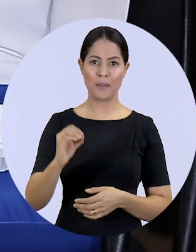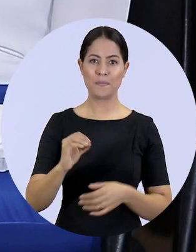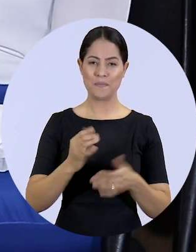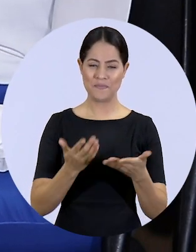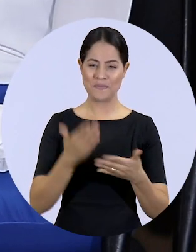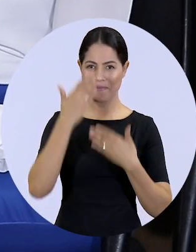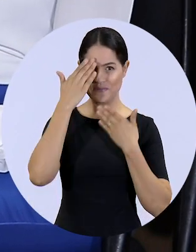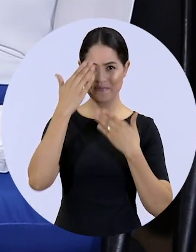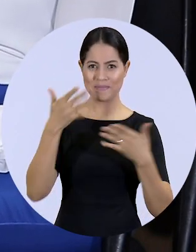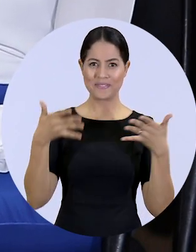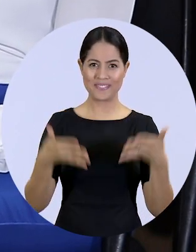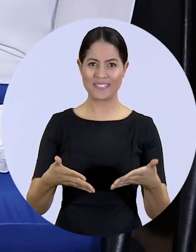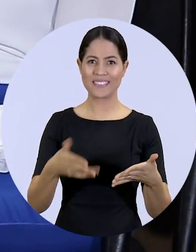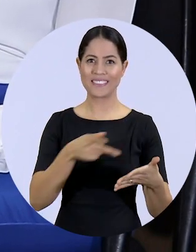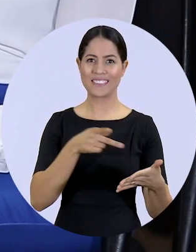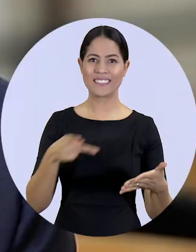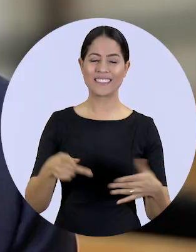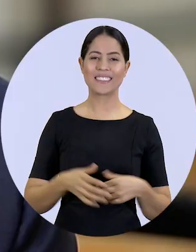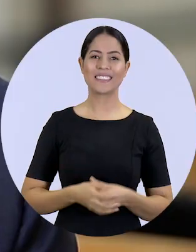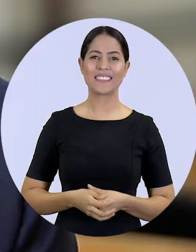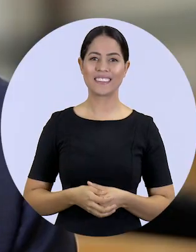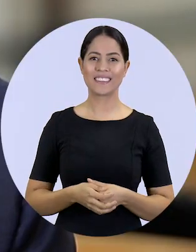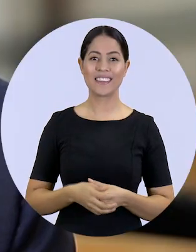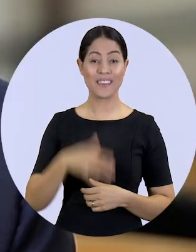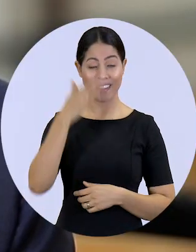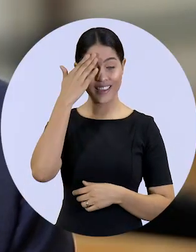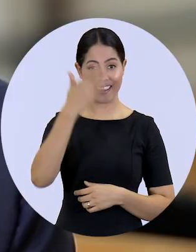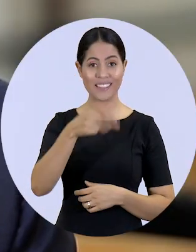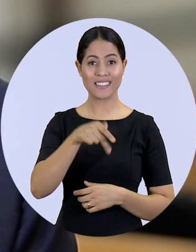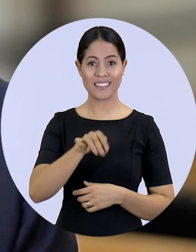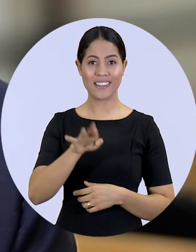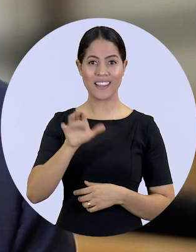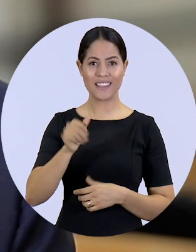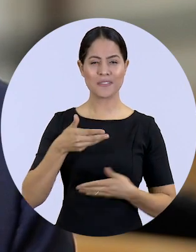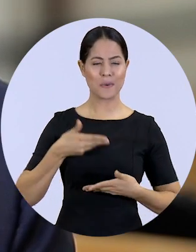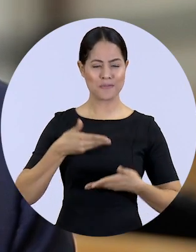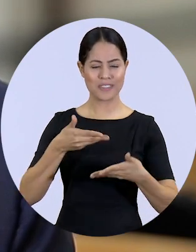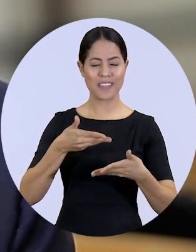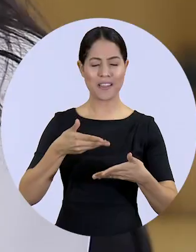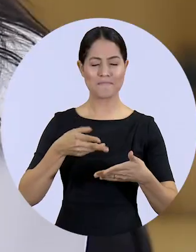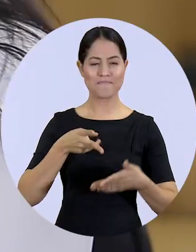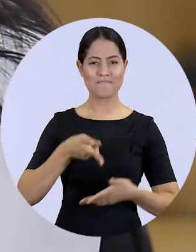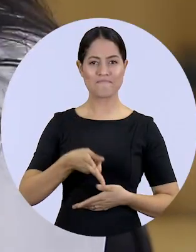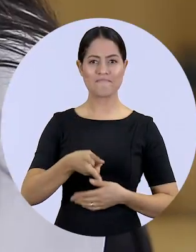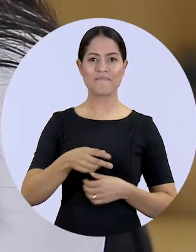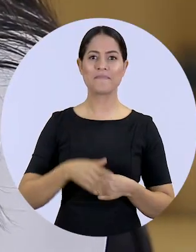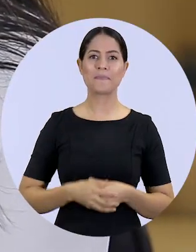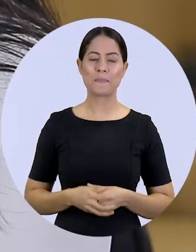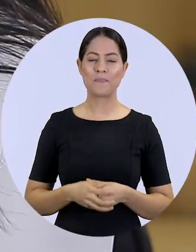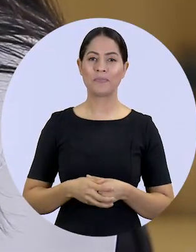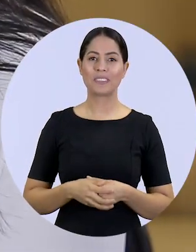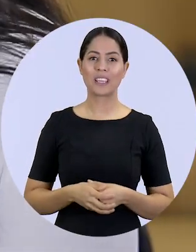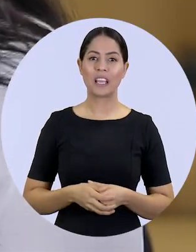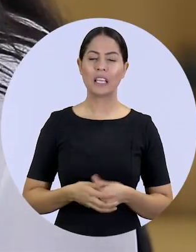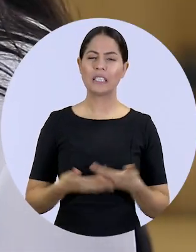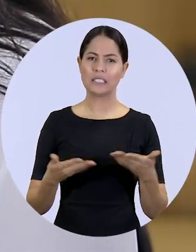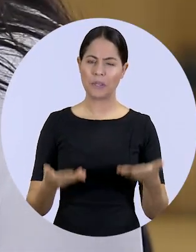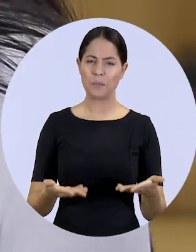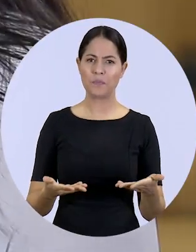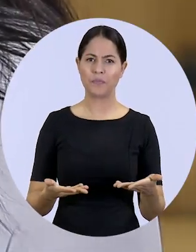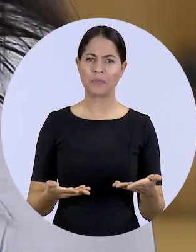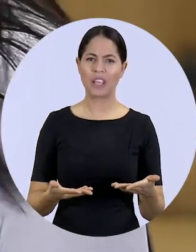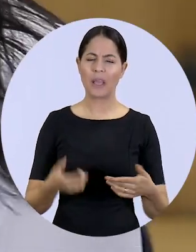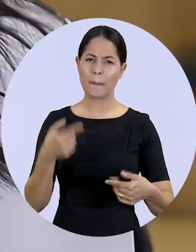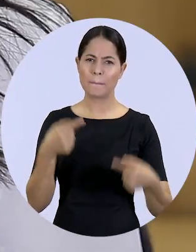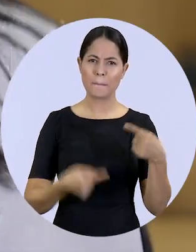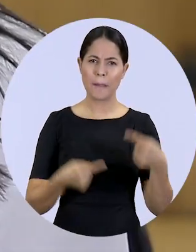Muito obrigada por participar conosco, presidente. Eu que agradeço, Natália. Sempre que convidado, aqui estarei. Eu acho até, presidente, que vale